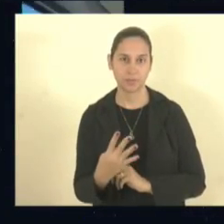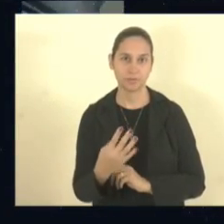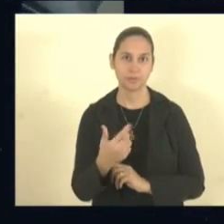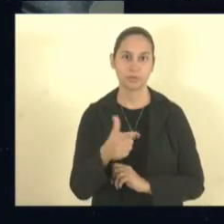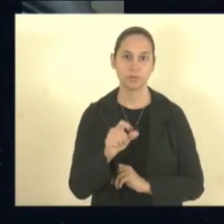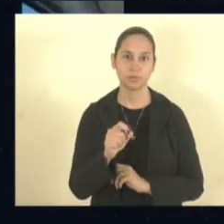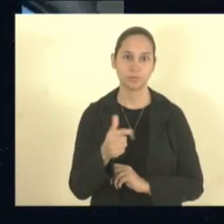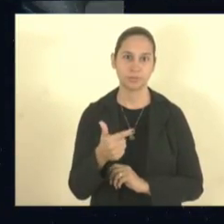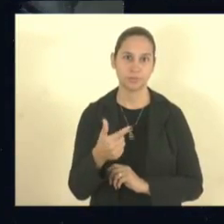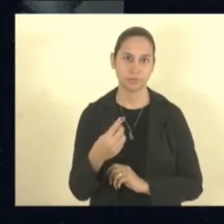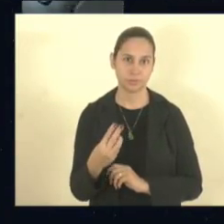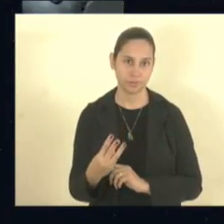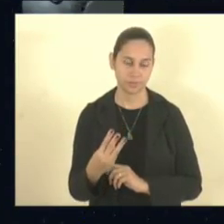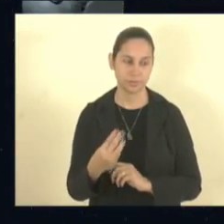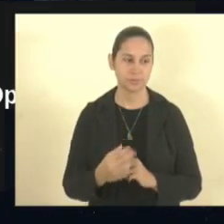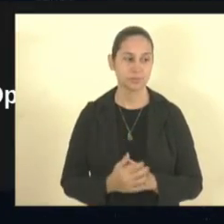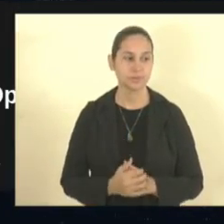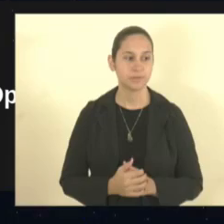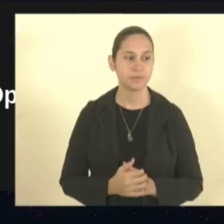934-2023.